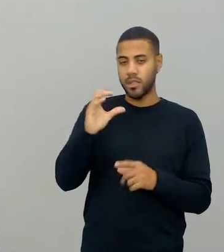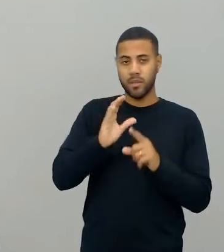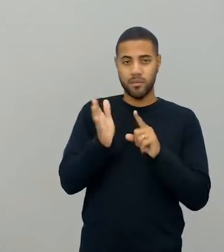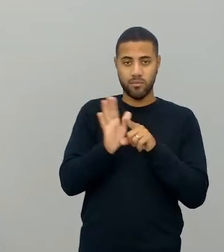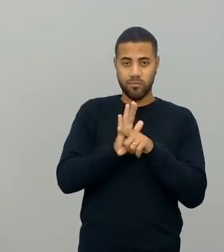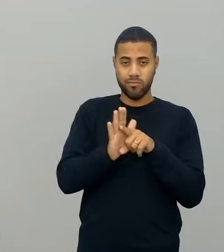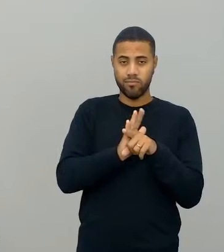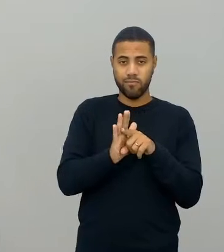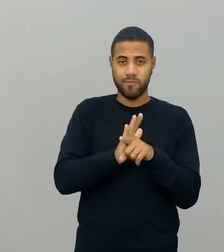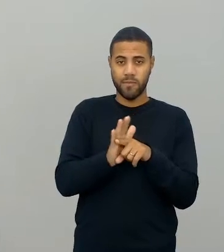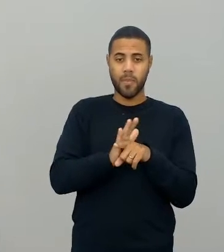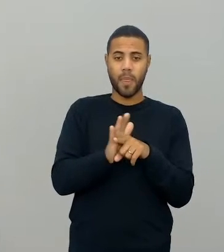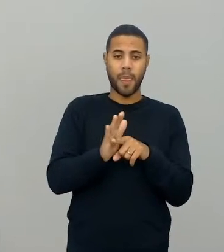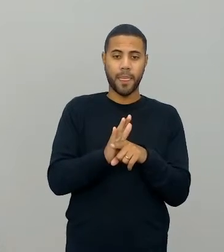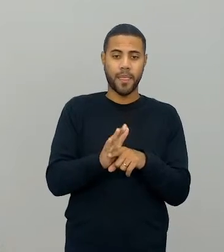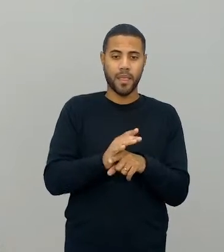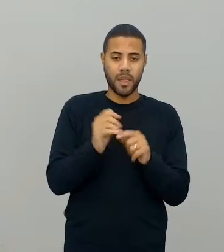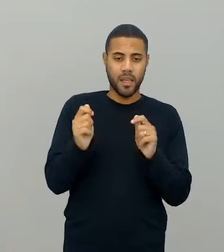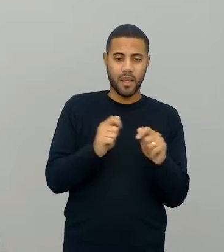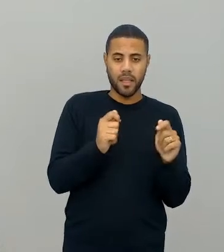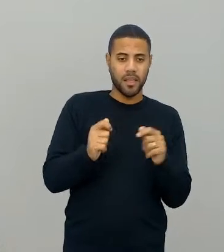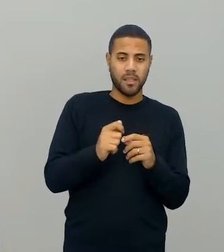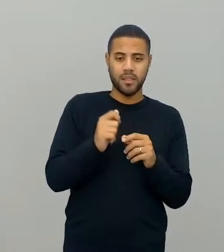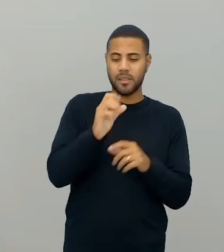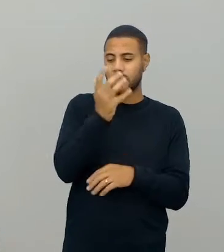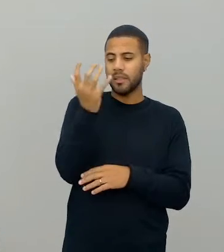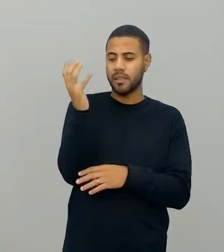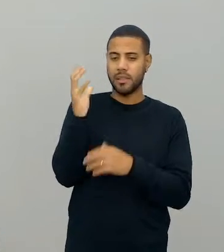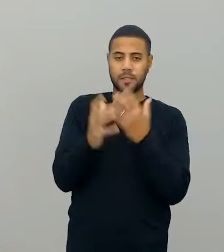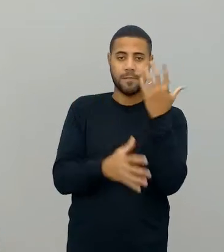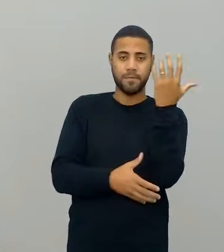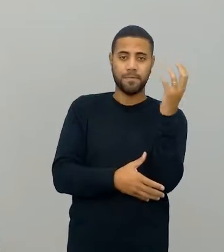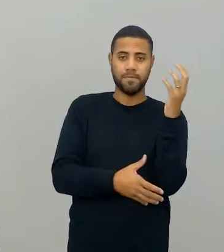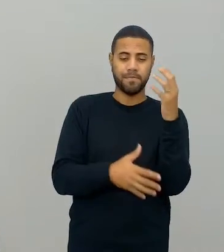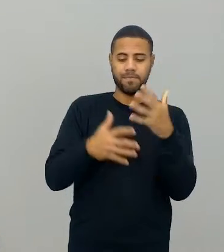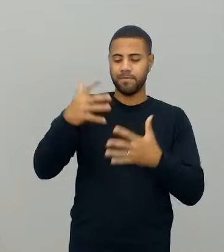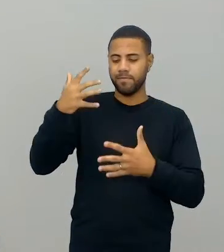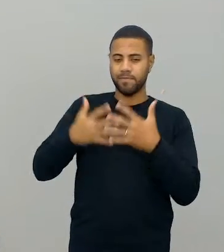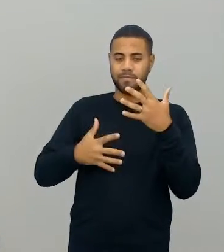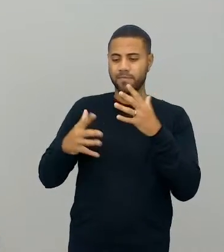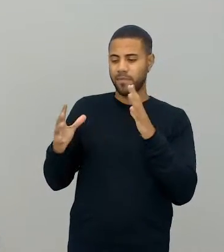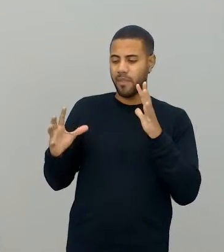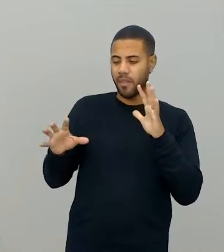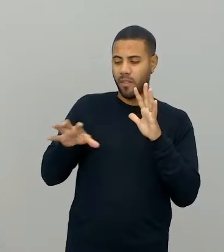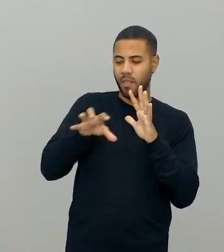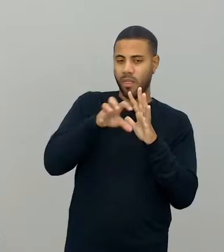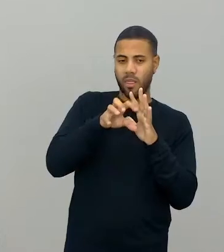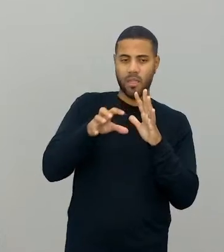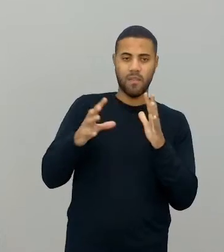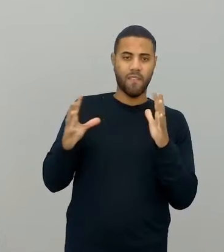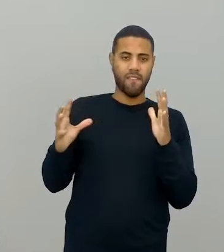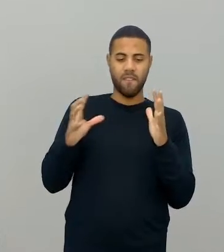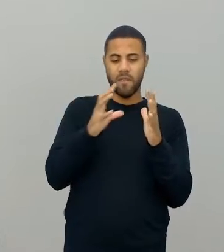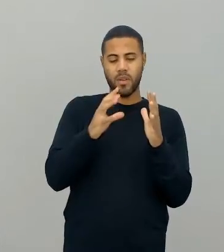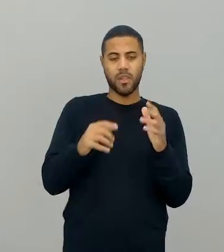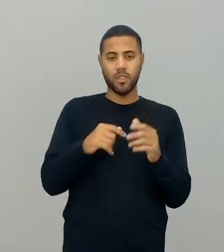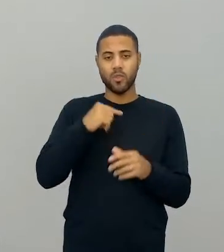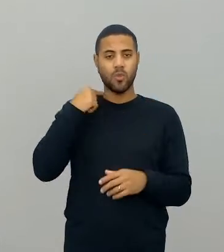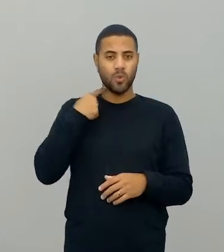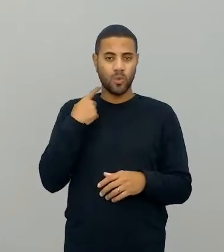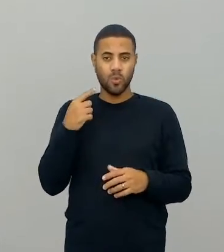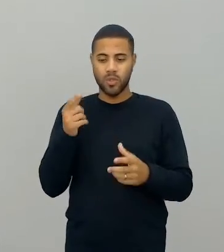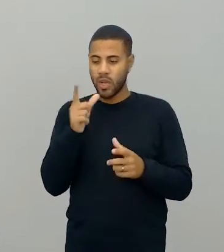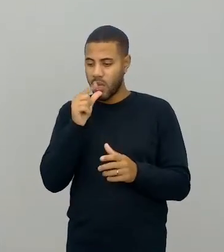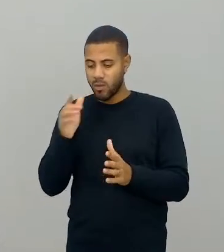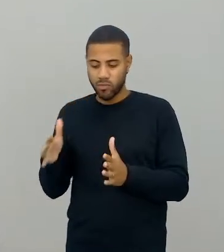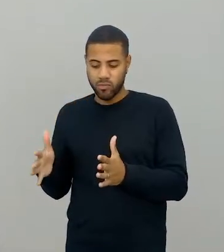pesquisando justamente como isso está afetando o meio ambiente. Então, os novos